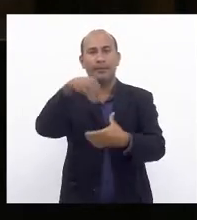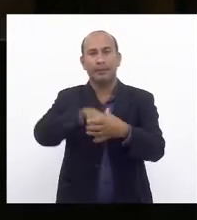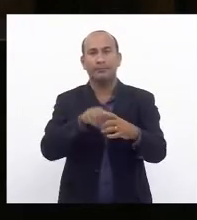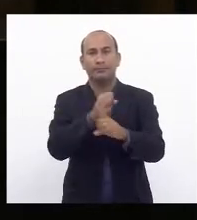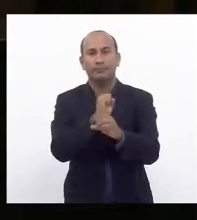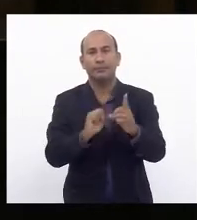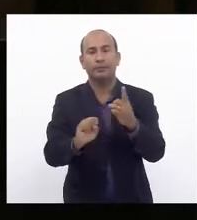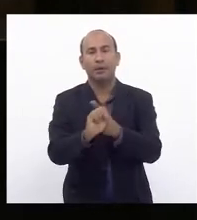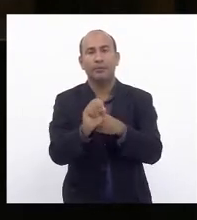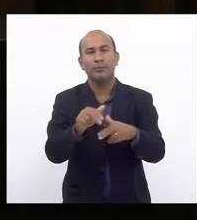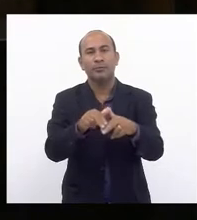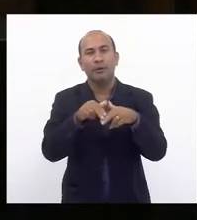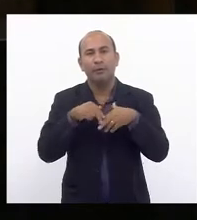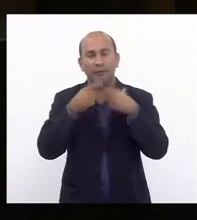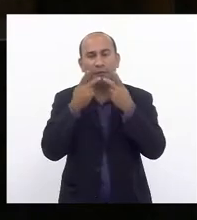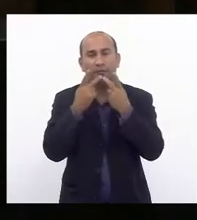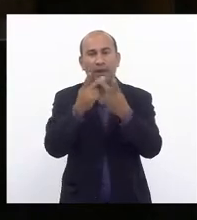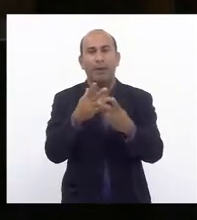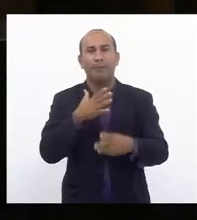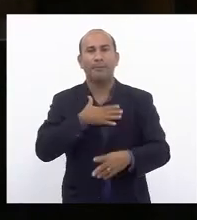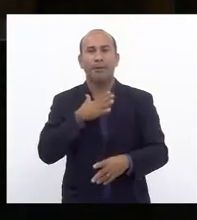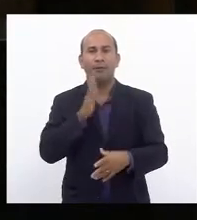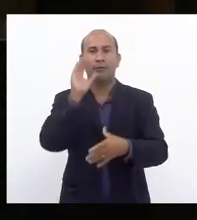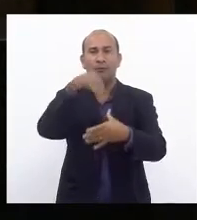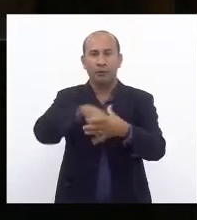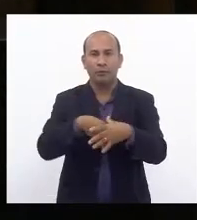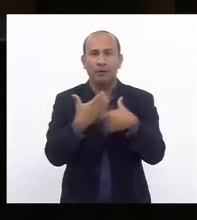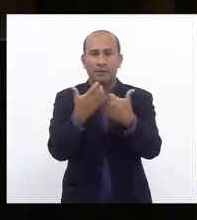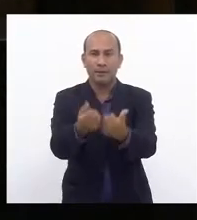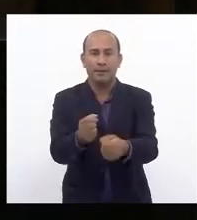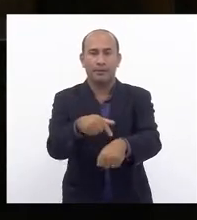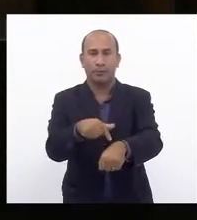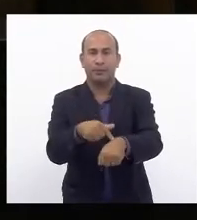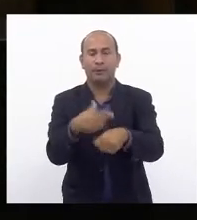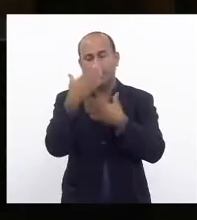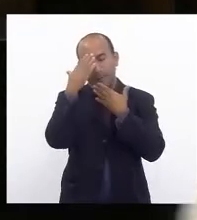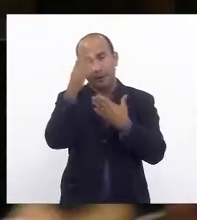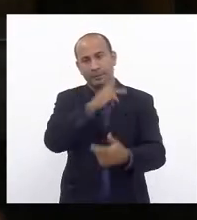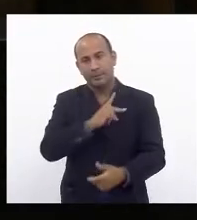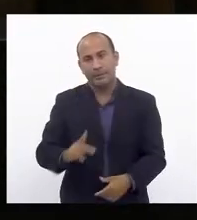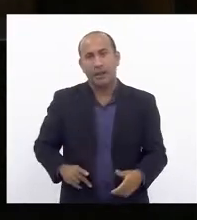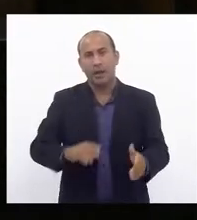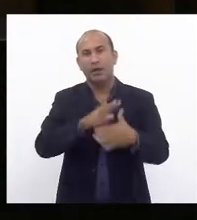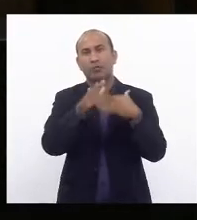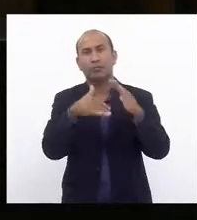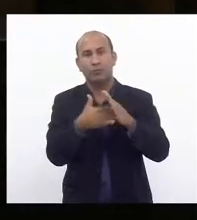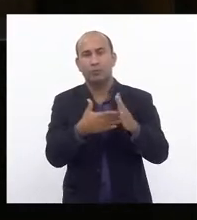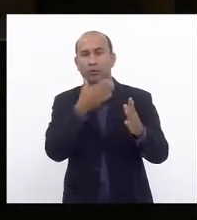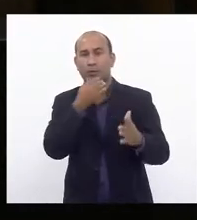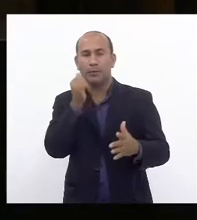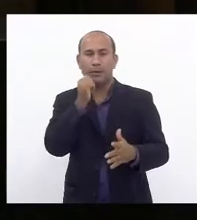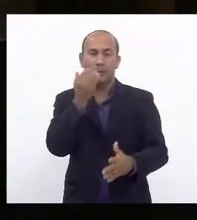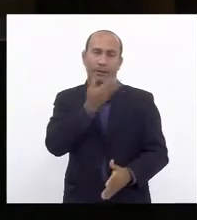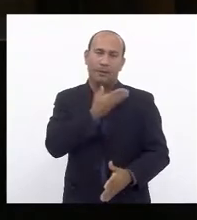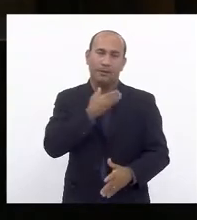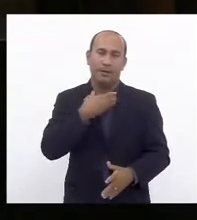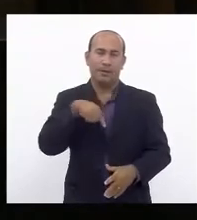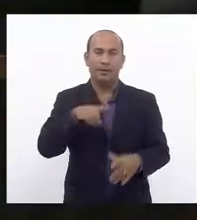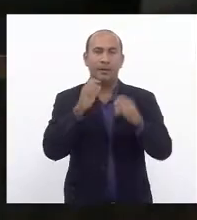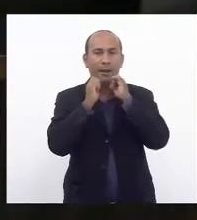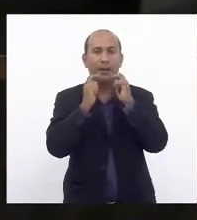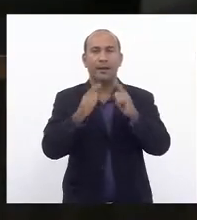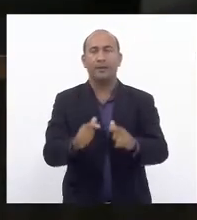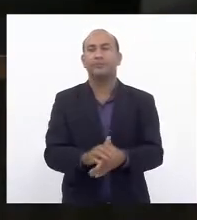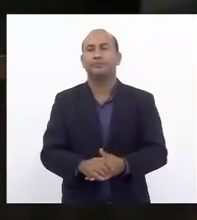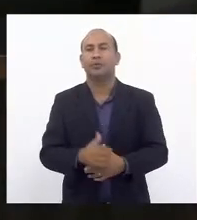fica aqui declarado, presidente, meu apoio, meu voto favorável quando for o momento. Obrigado, presidente, obrigado a todos os amigos e amigas da nossa LERJ.